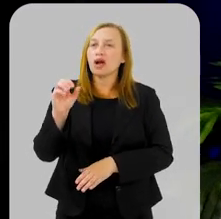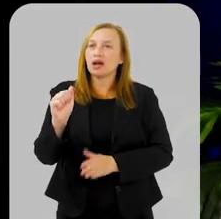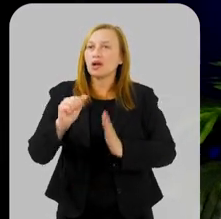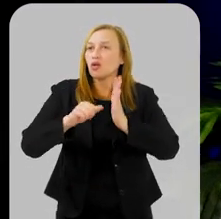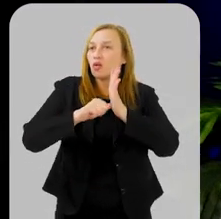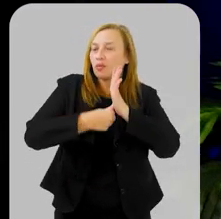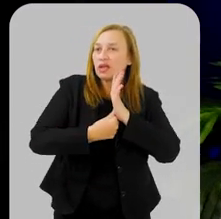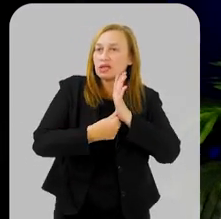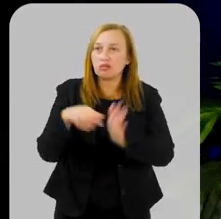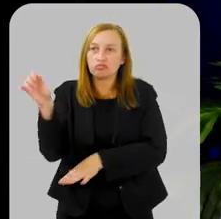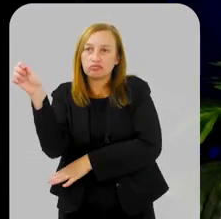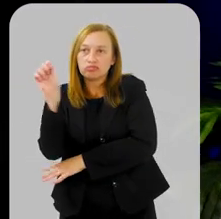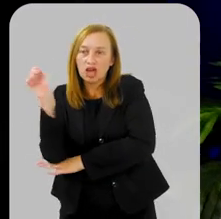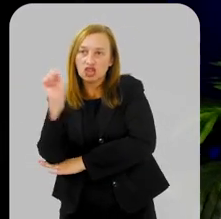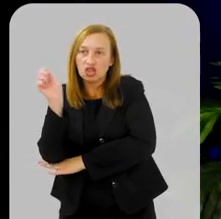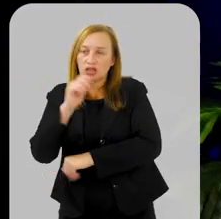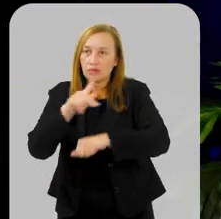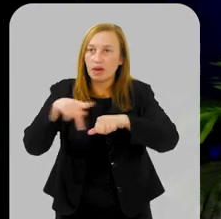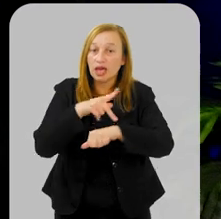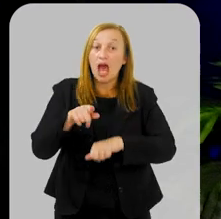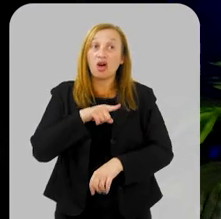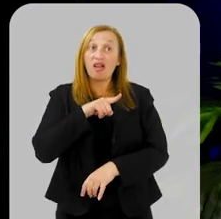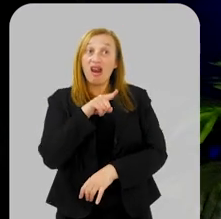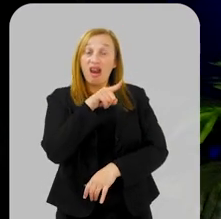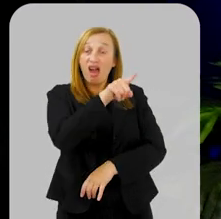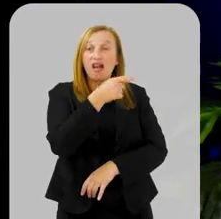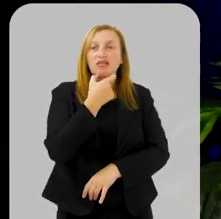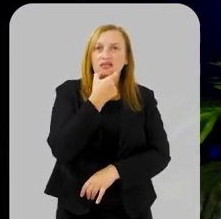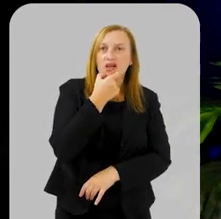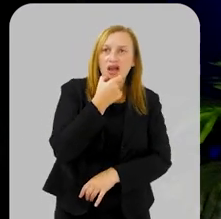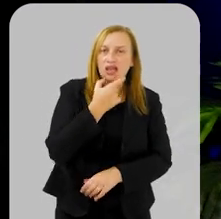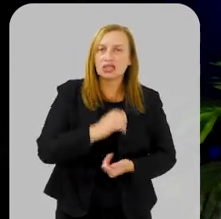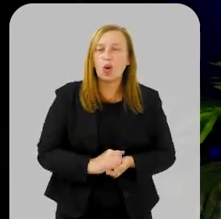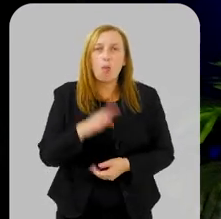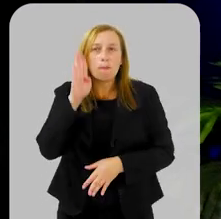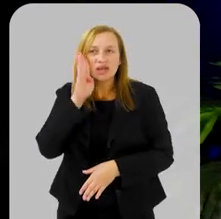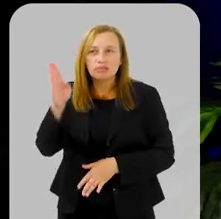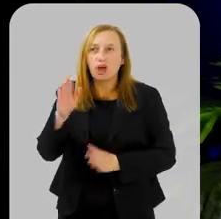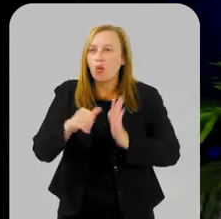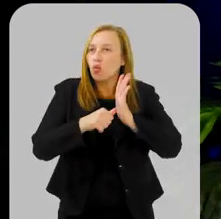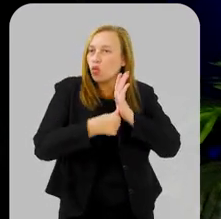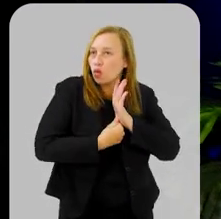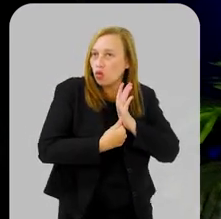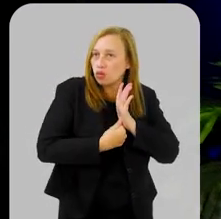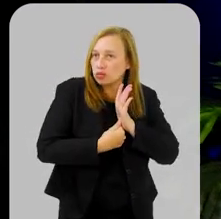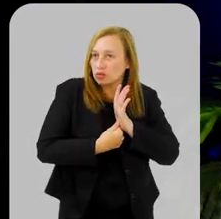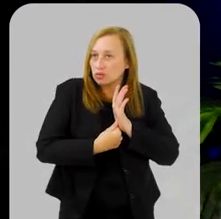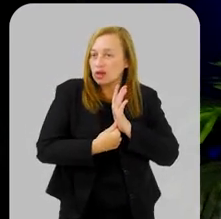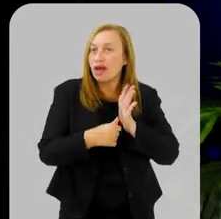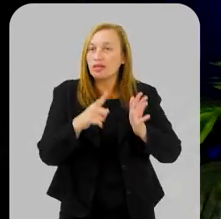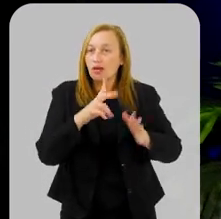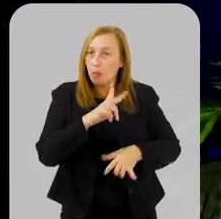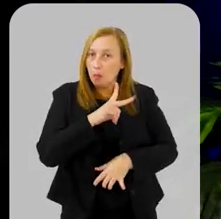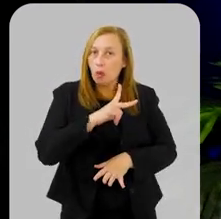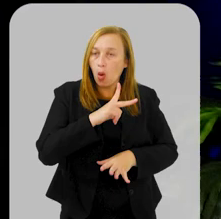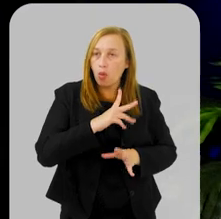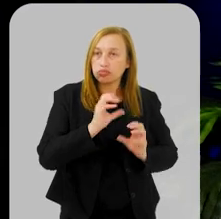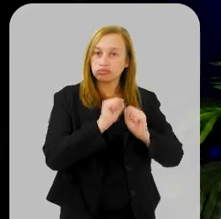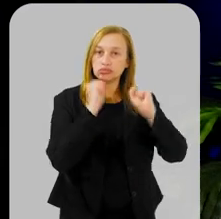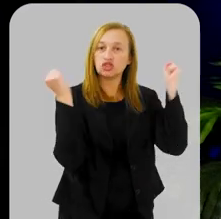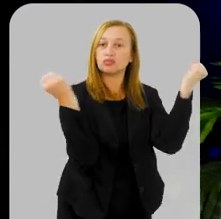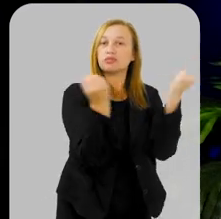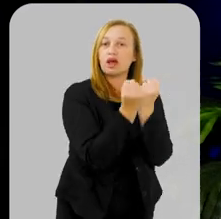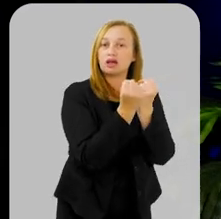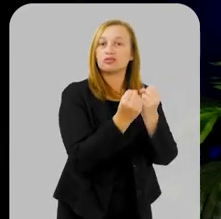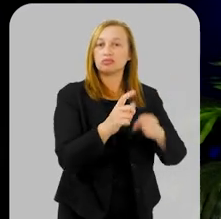a primeira observação. Vai lá para a Inglaterra. Os principais clubes têm seus estádios.